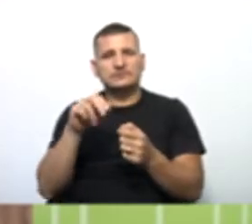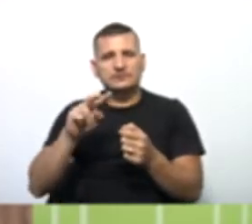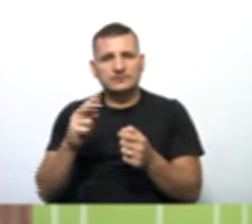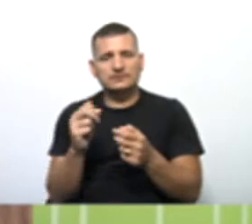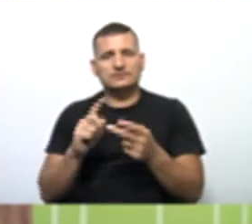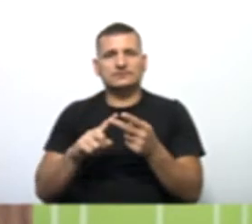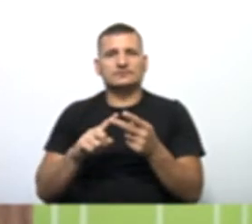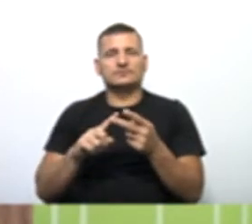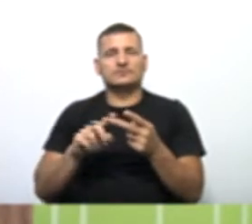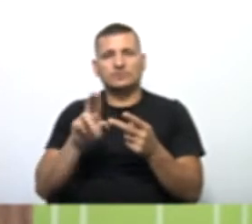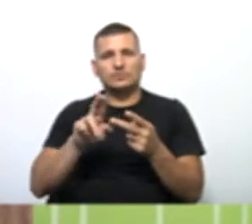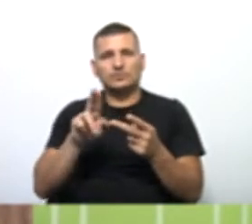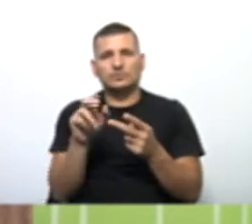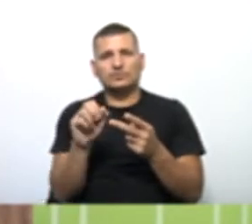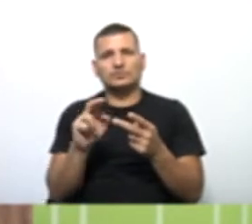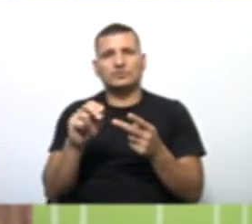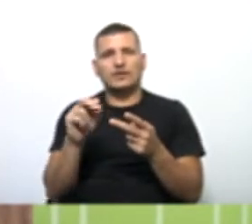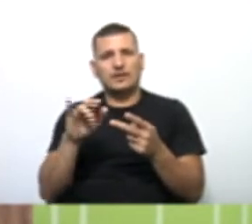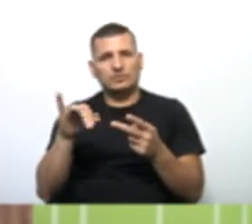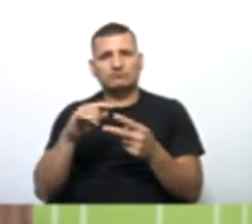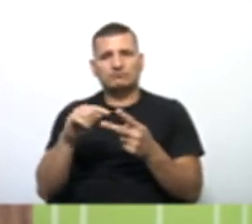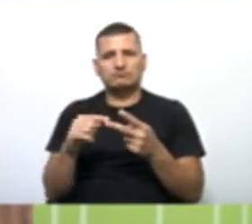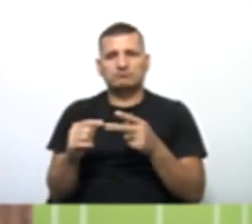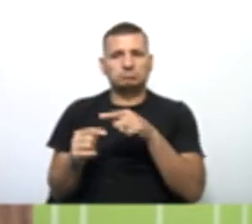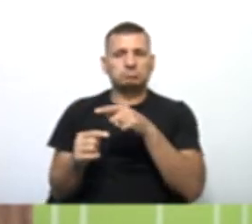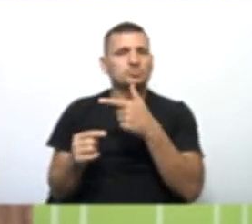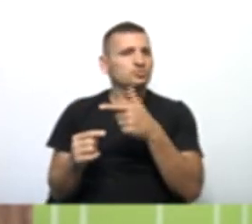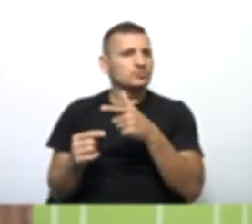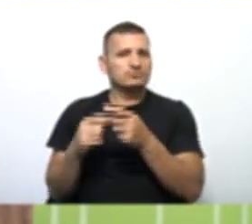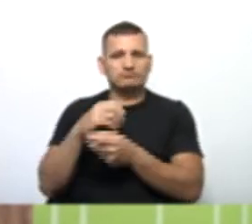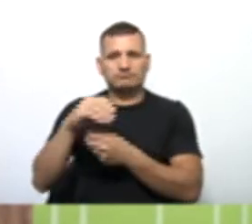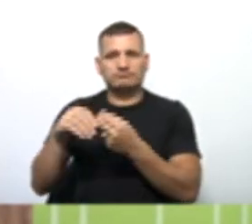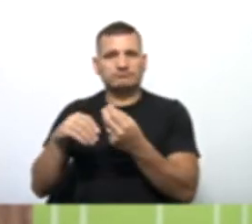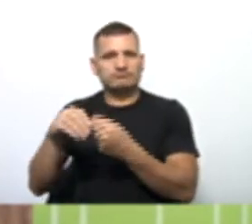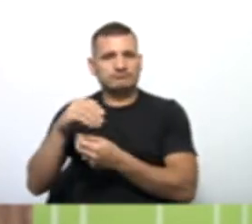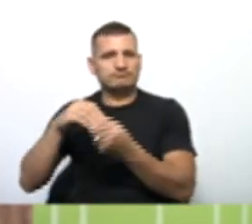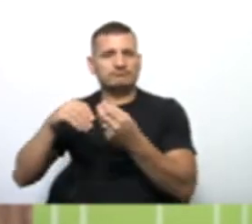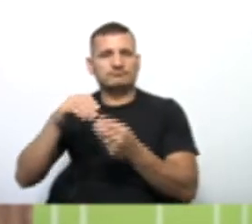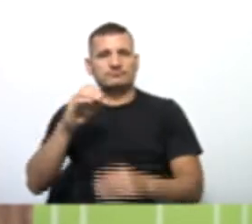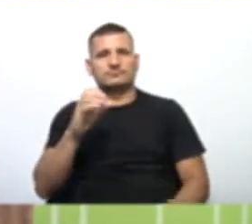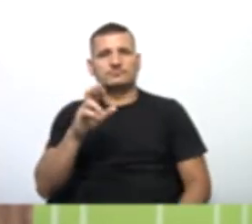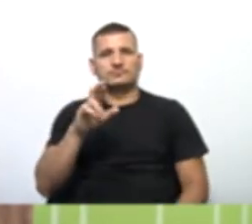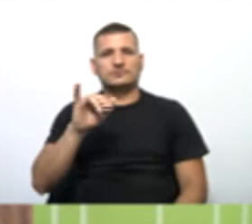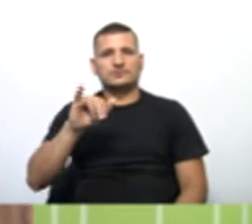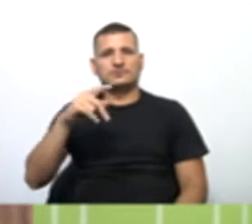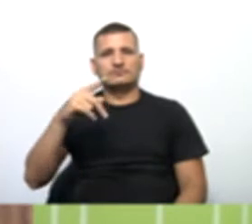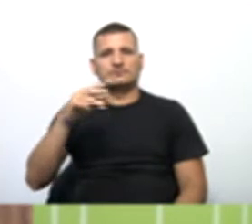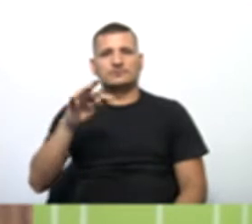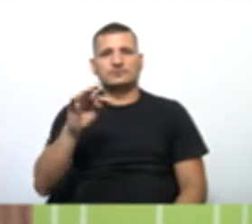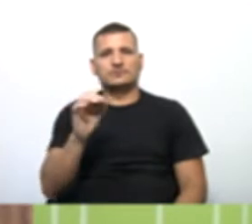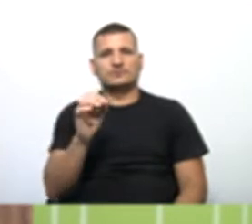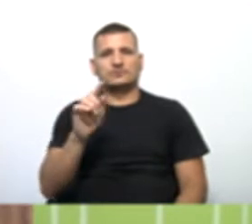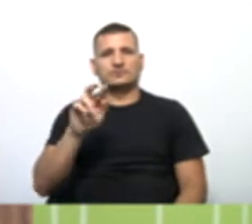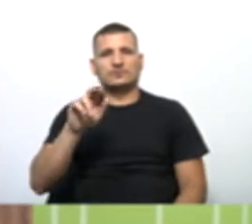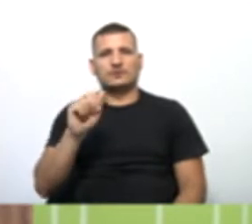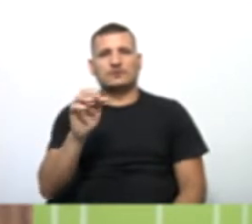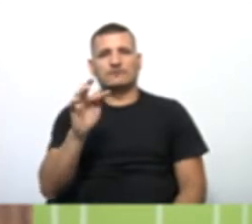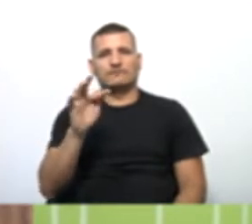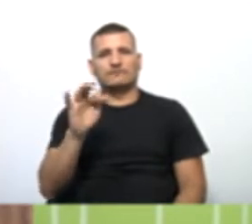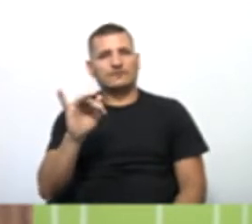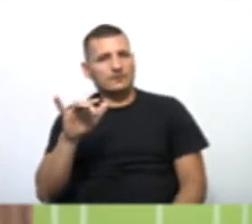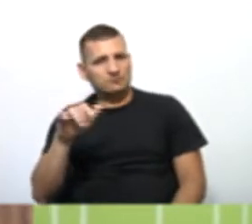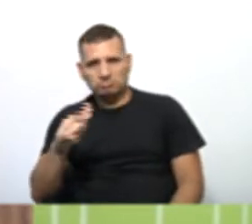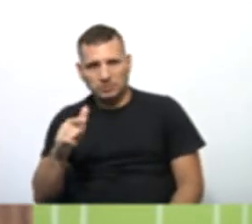nesse sentido, isso se caracteriza como uma ameaça. Da mesma forma, como uma vulnerabilidade. Da